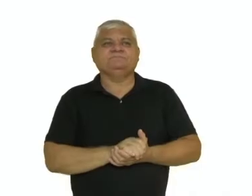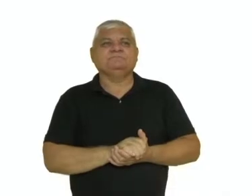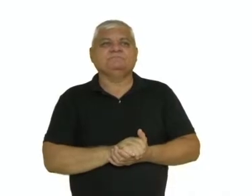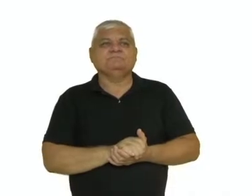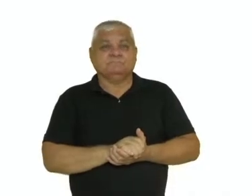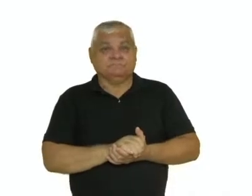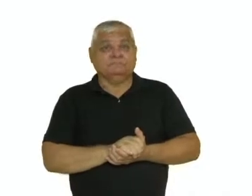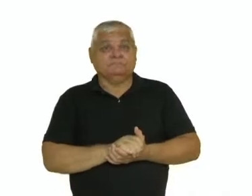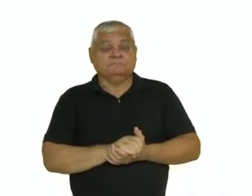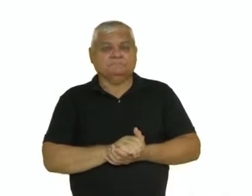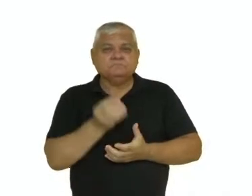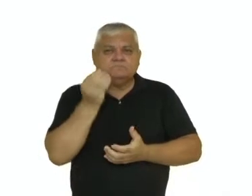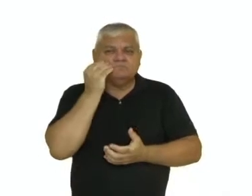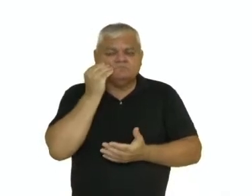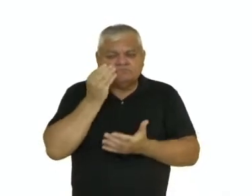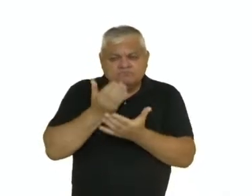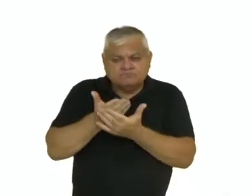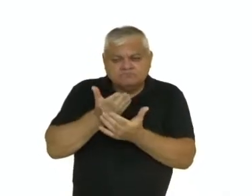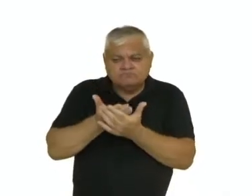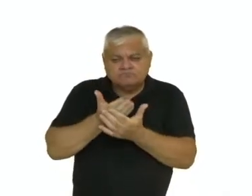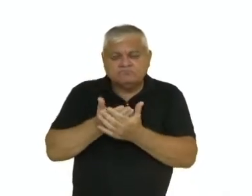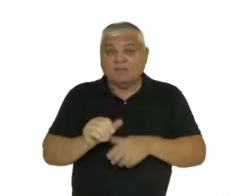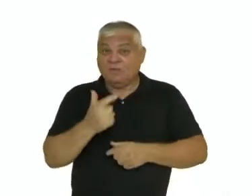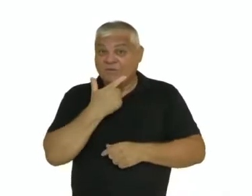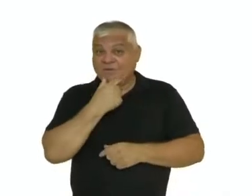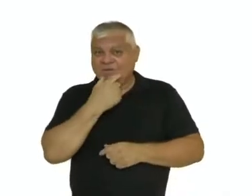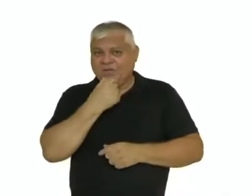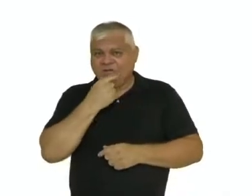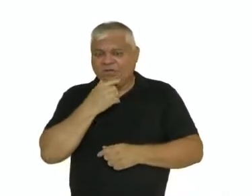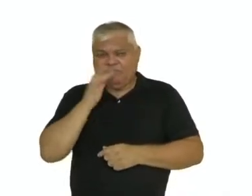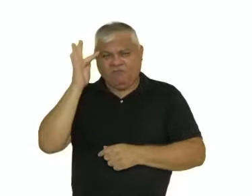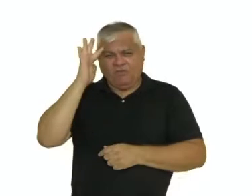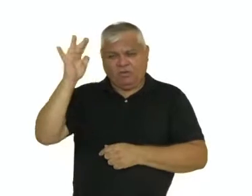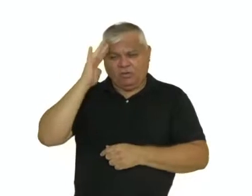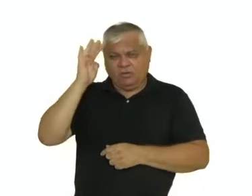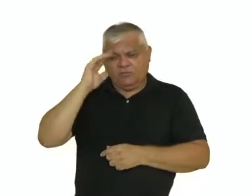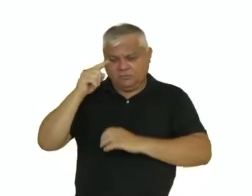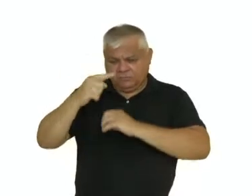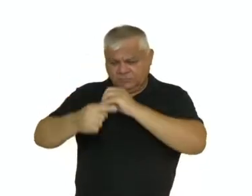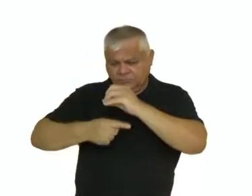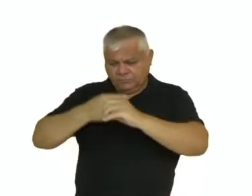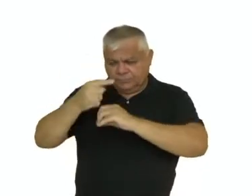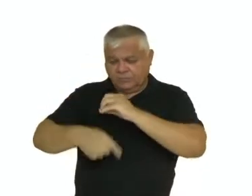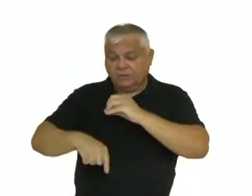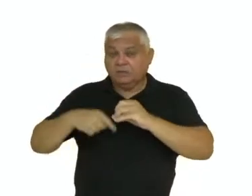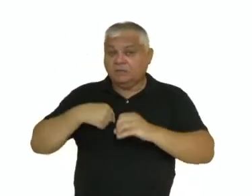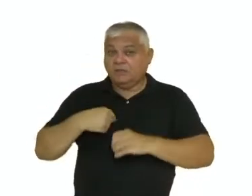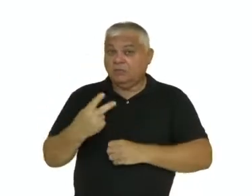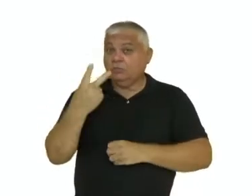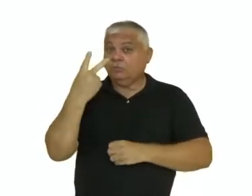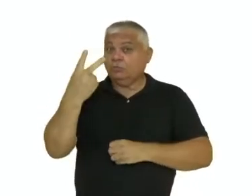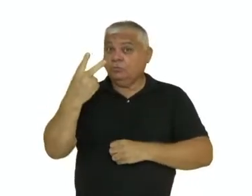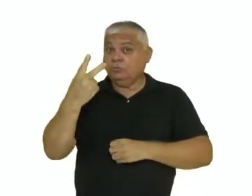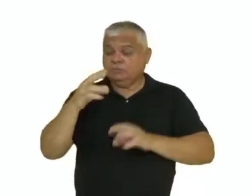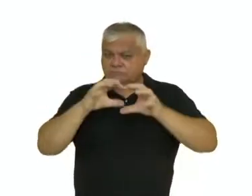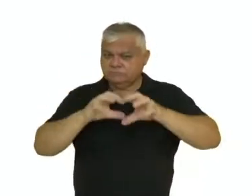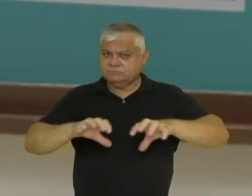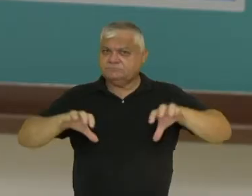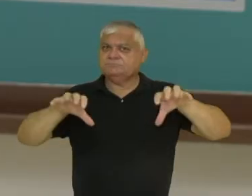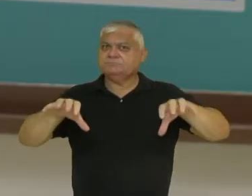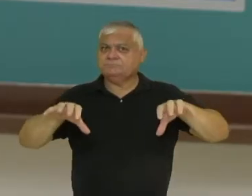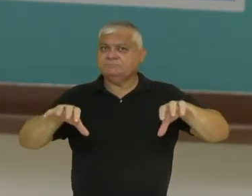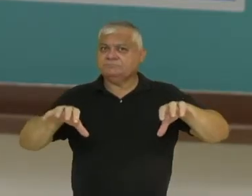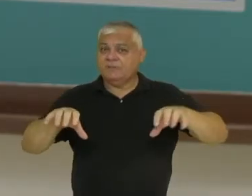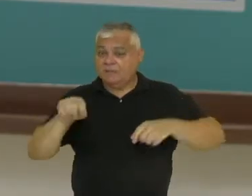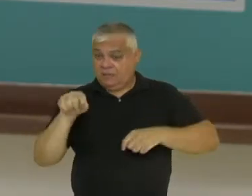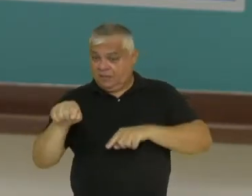A partir do experimento realizado, Rutherford concluiu que o átomo apresenta duas regiões bem definidas, visto que uma